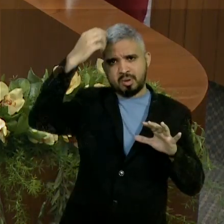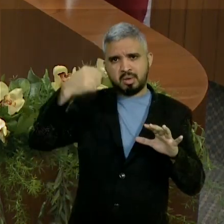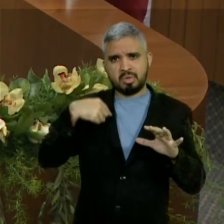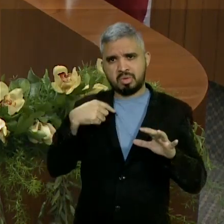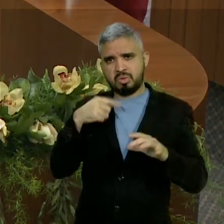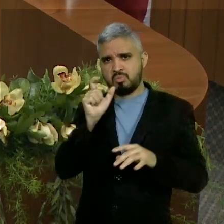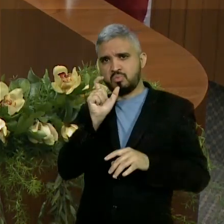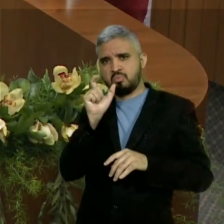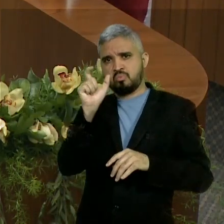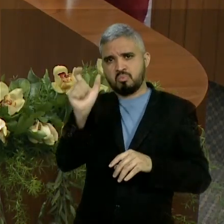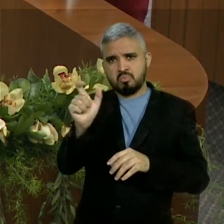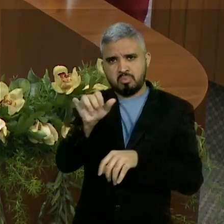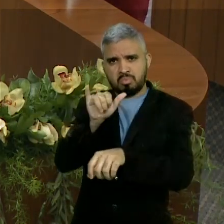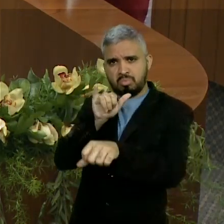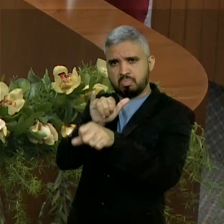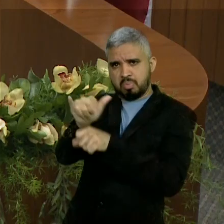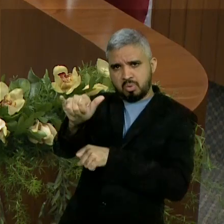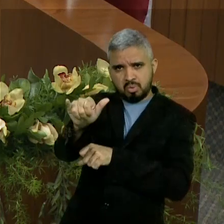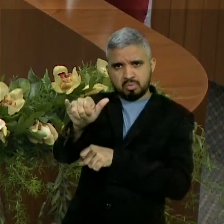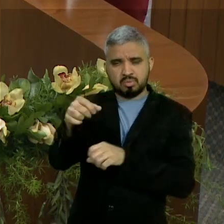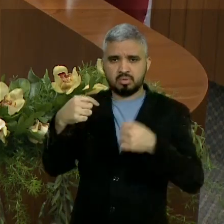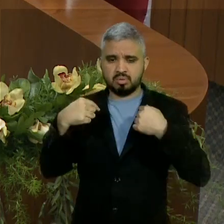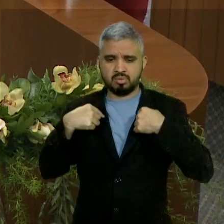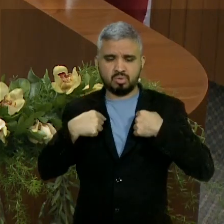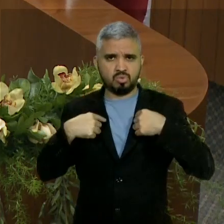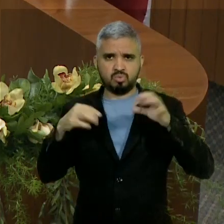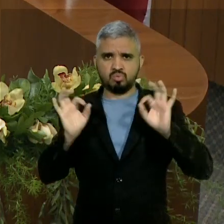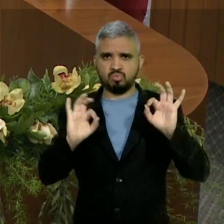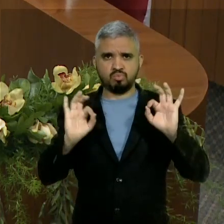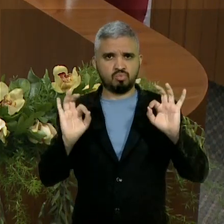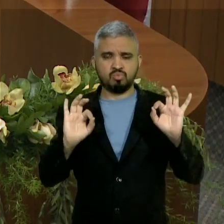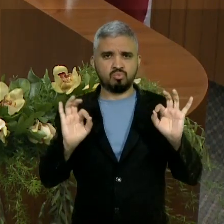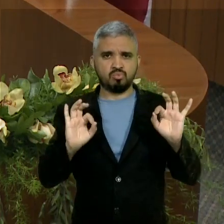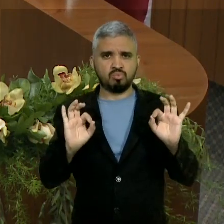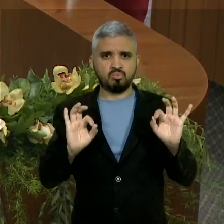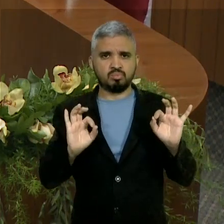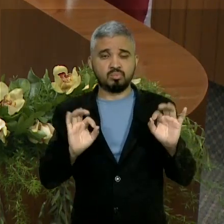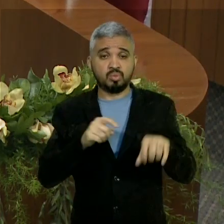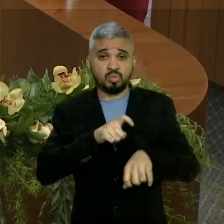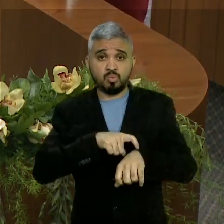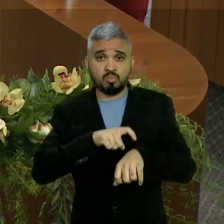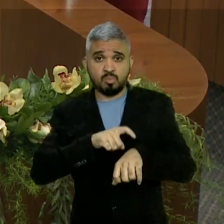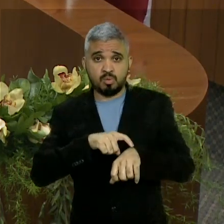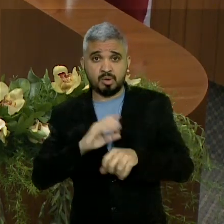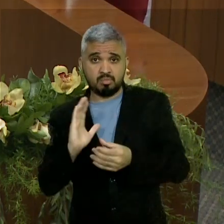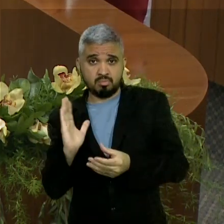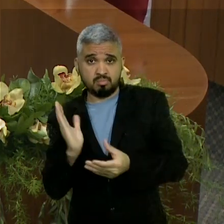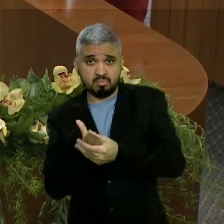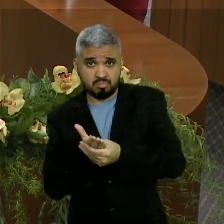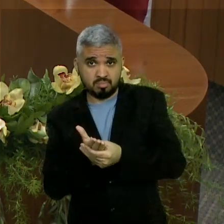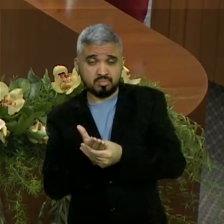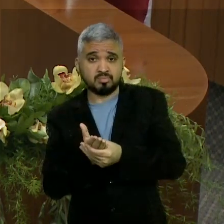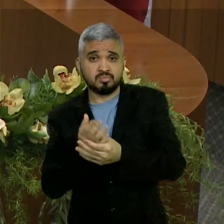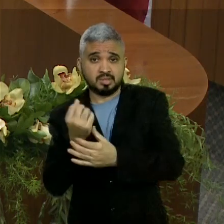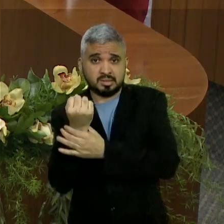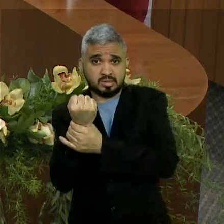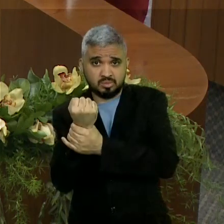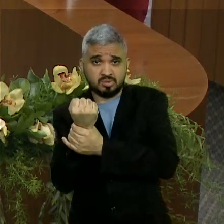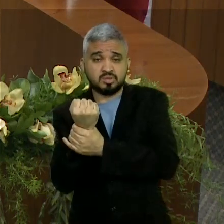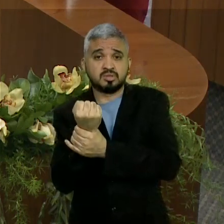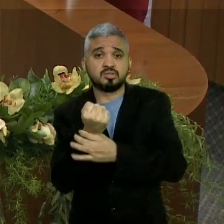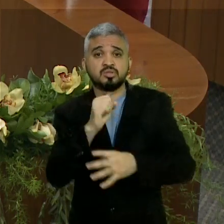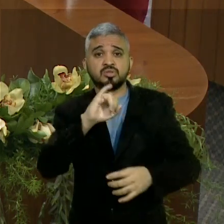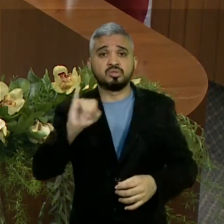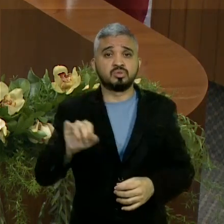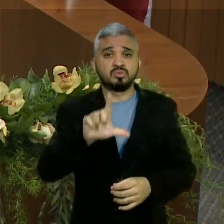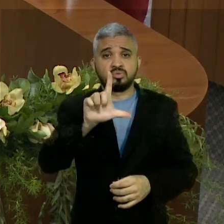eu não sou esse é apelido quando foi dado a ação a humanidade de segurança quando foi protocolado em Julho de 2023 eu Inclusive